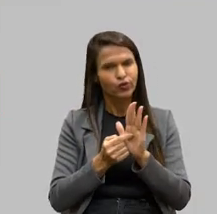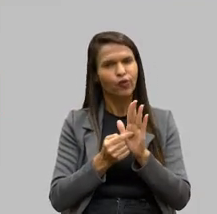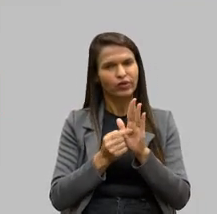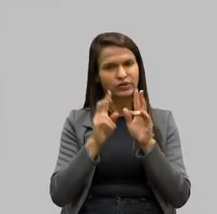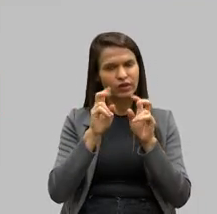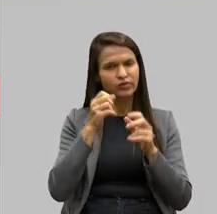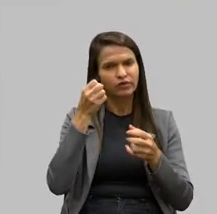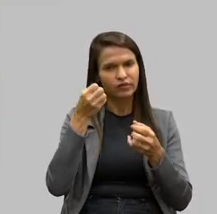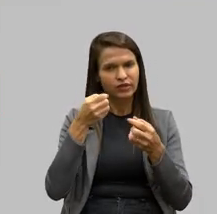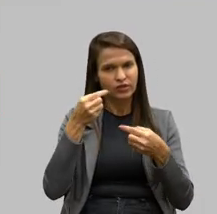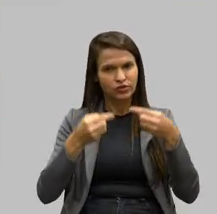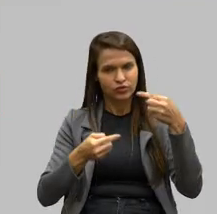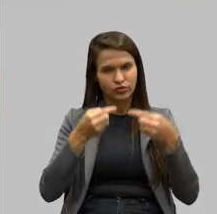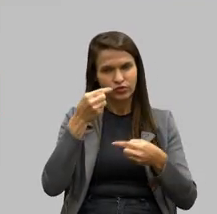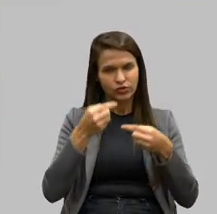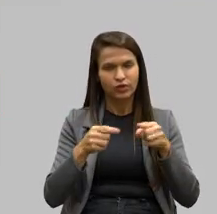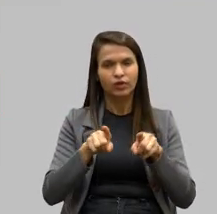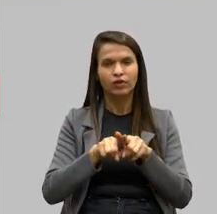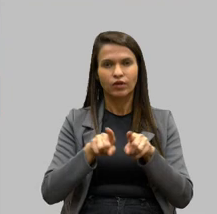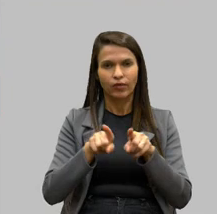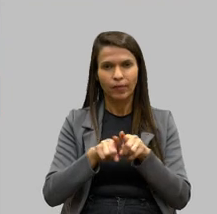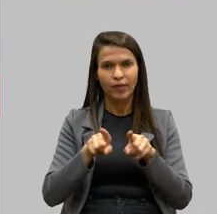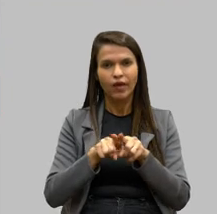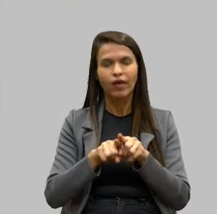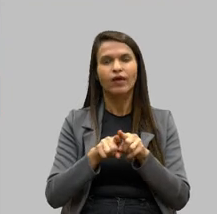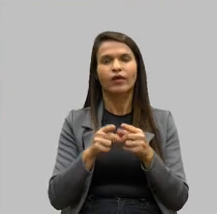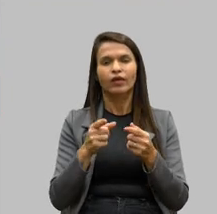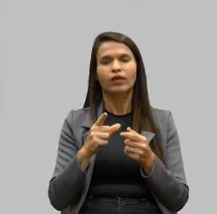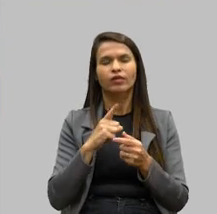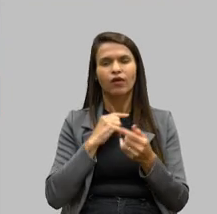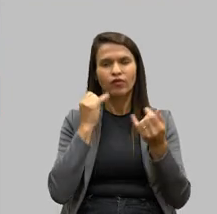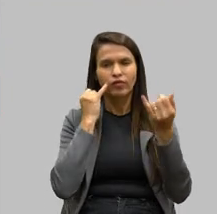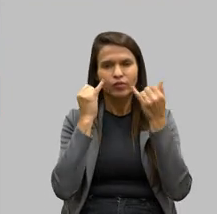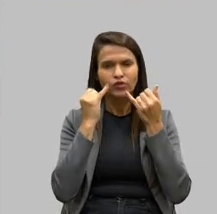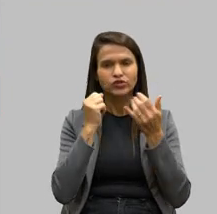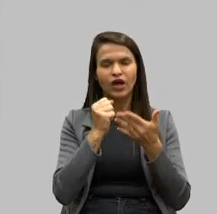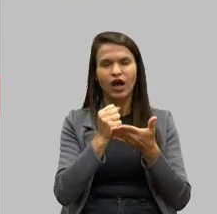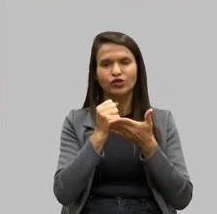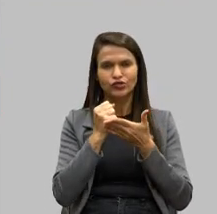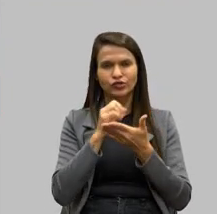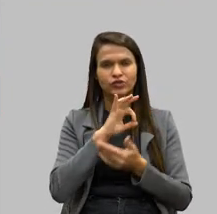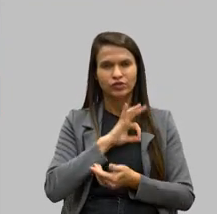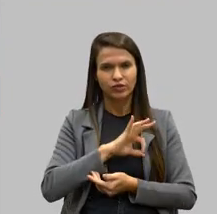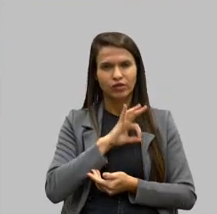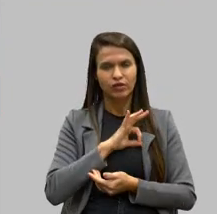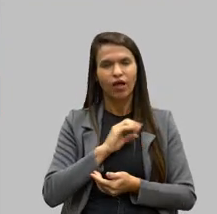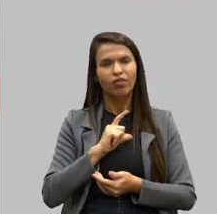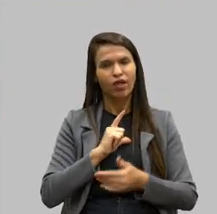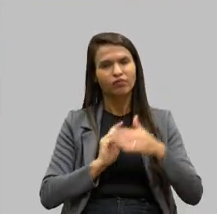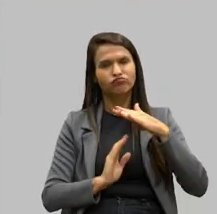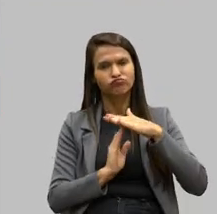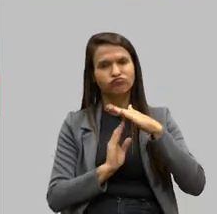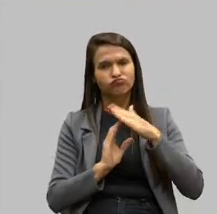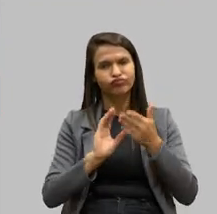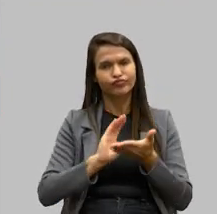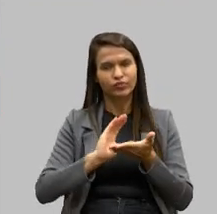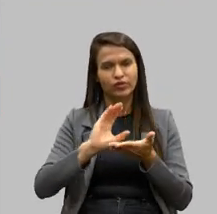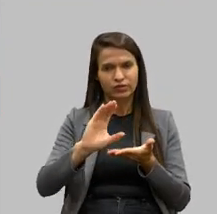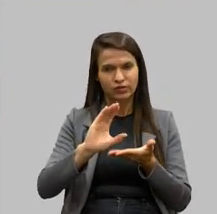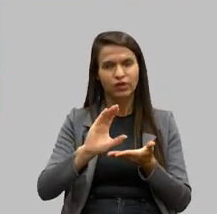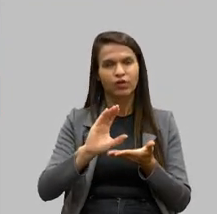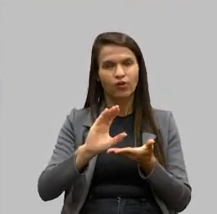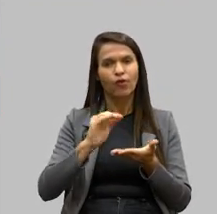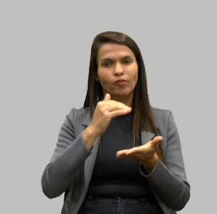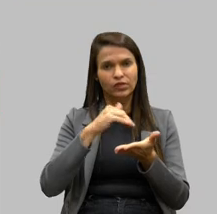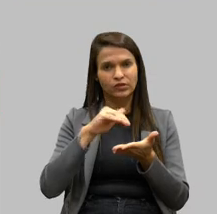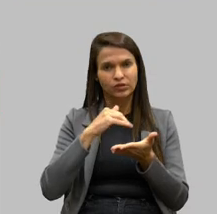o pleito da ajuda de custo, porém, existe uma limitação orçamentária para ser implantado. Como secretário